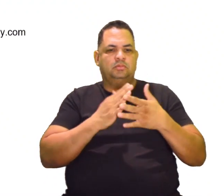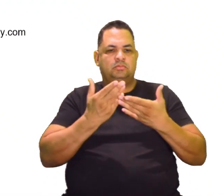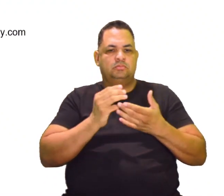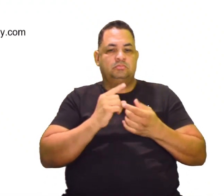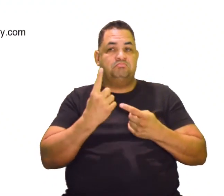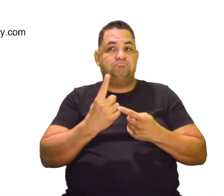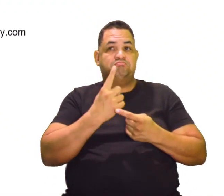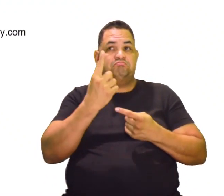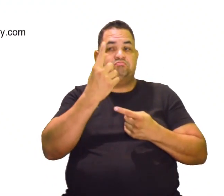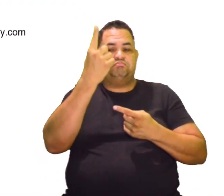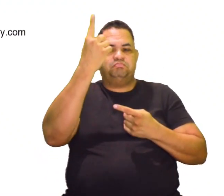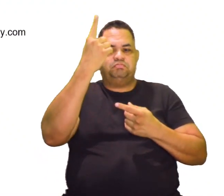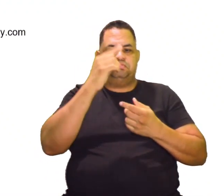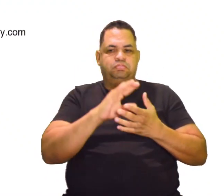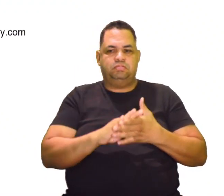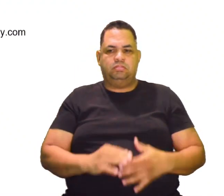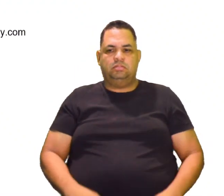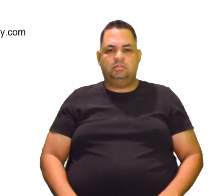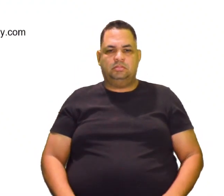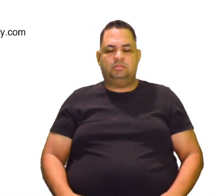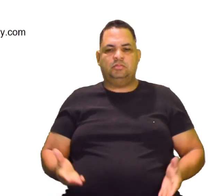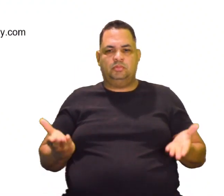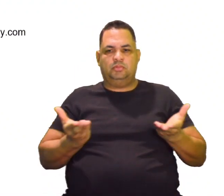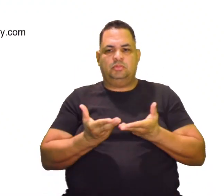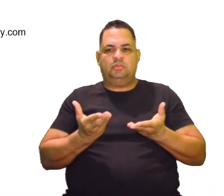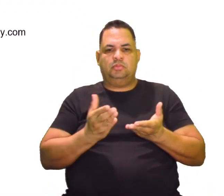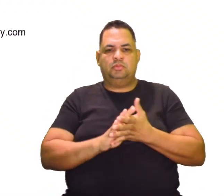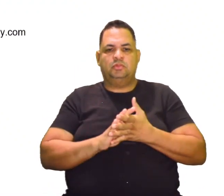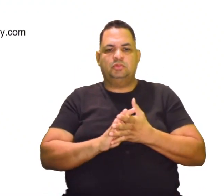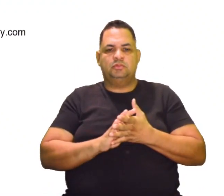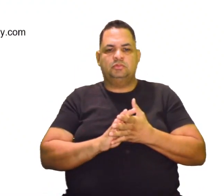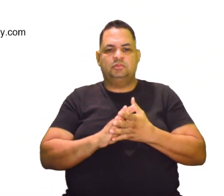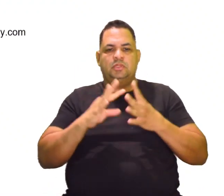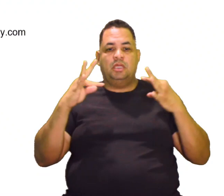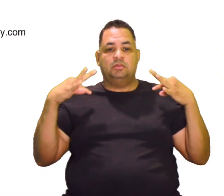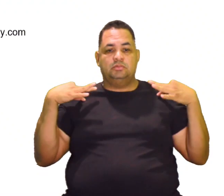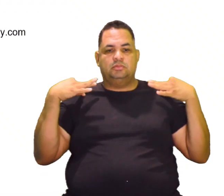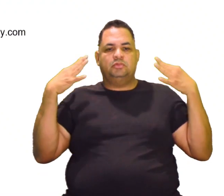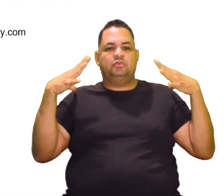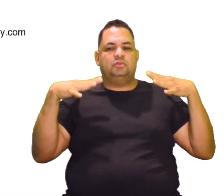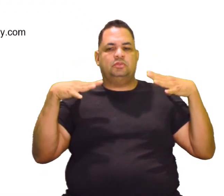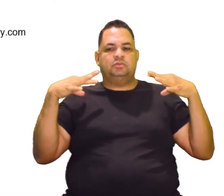né? E hoje é ponto de turismo. As pessoas vão